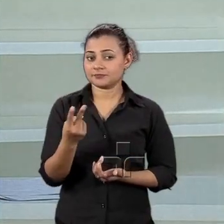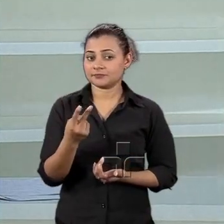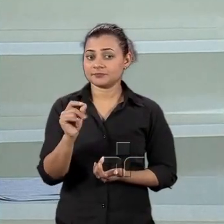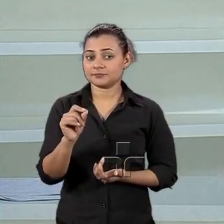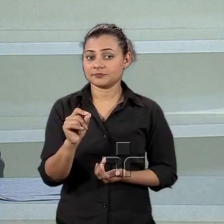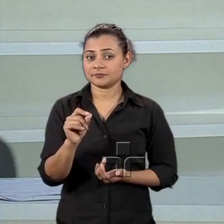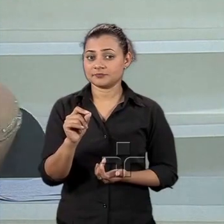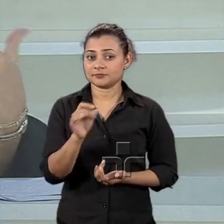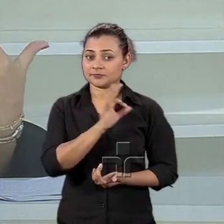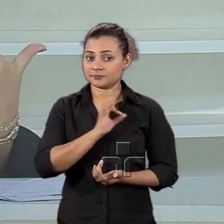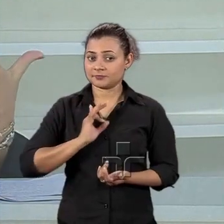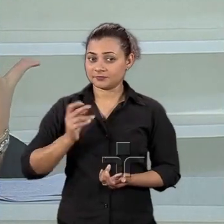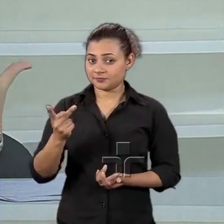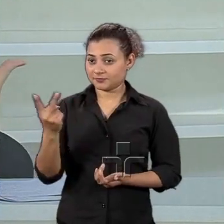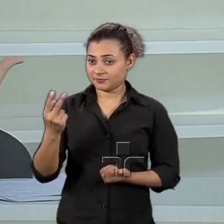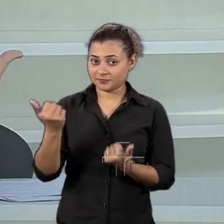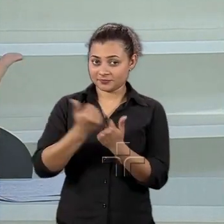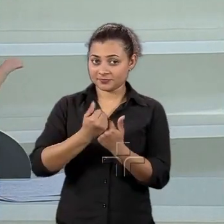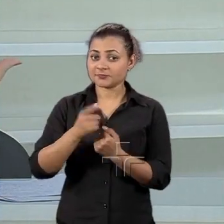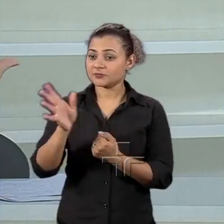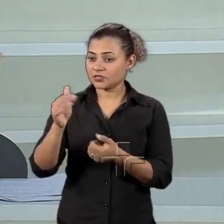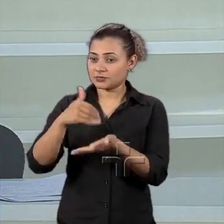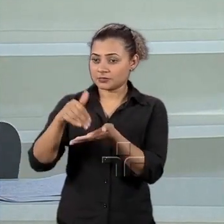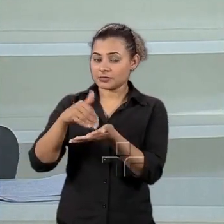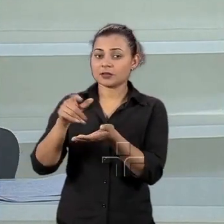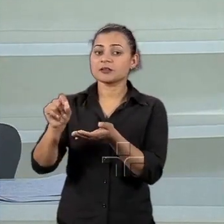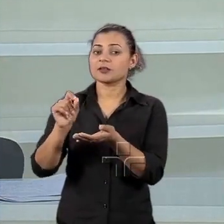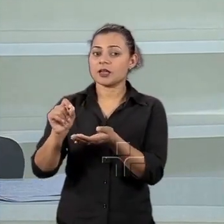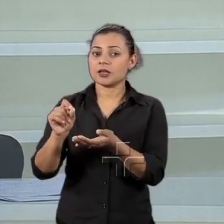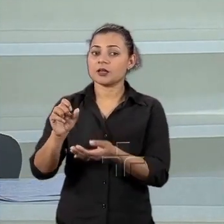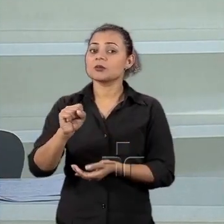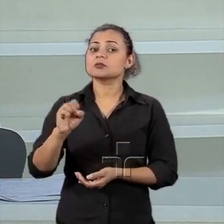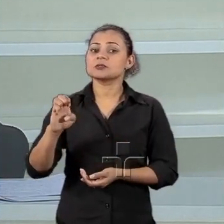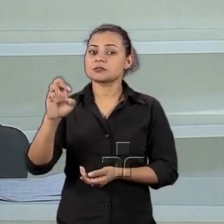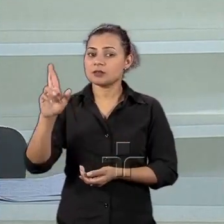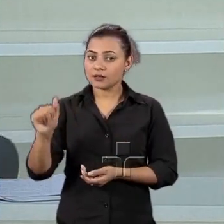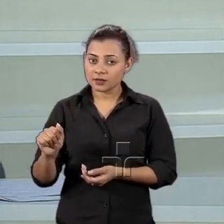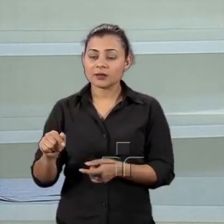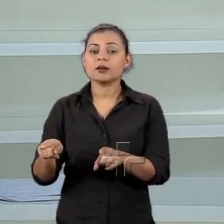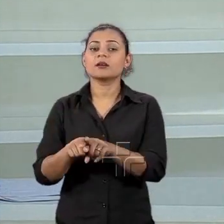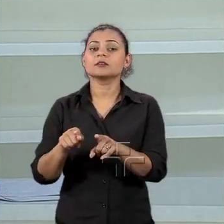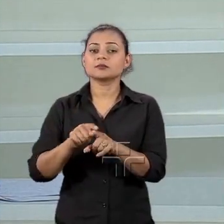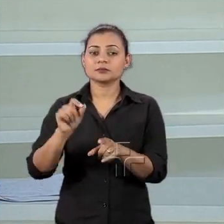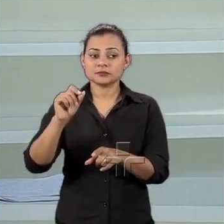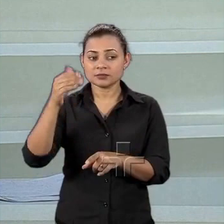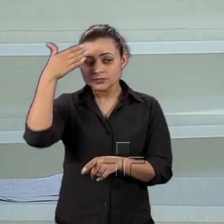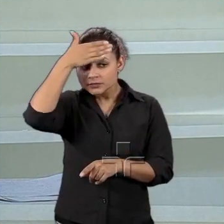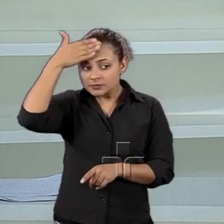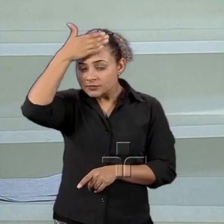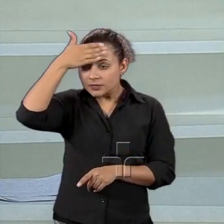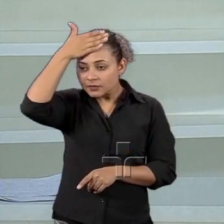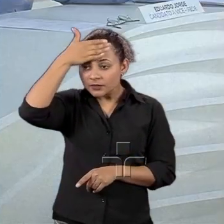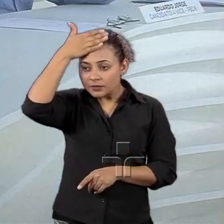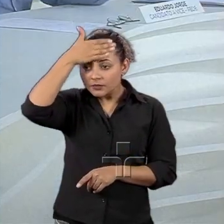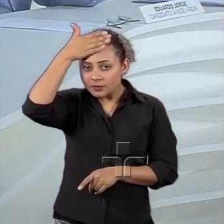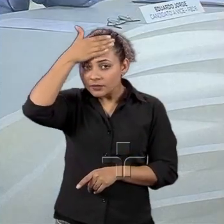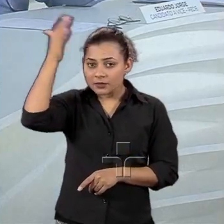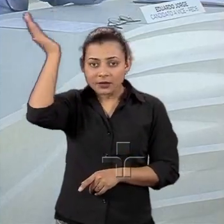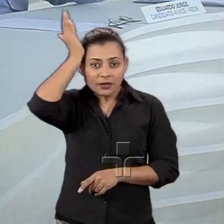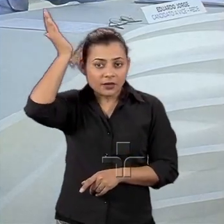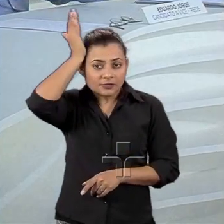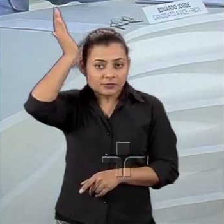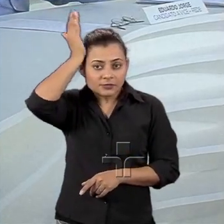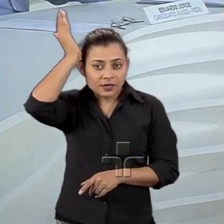vice-candidato da Marina, que também já foi secretário de Serra e de Kassab, na Prefeitura de São Paulo. Não é pecado? É pecado